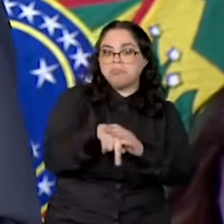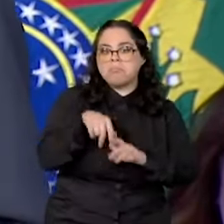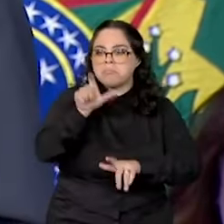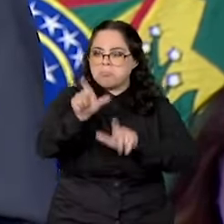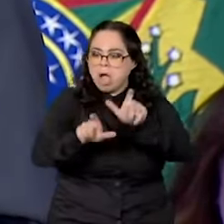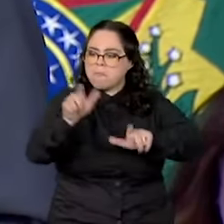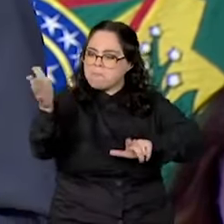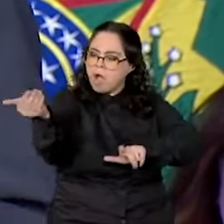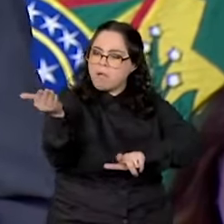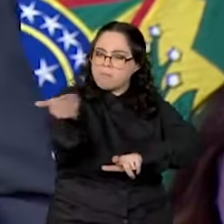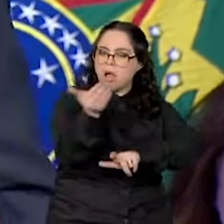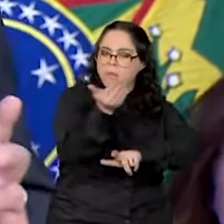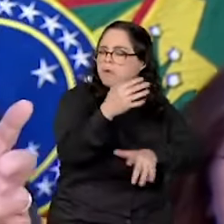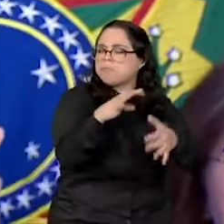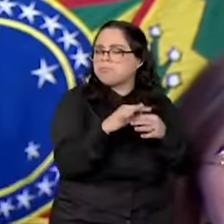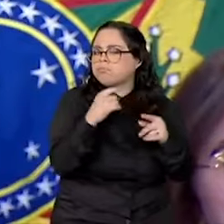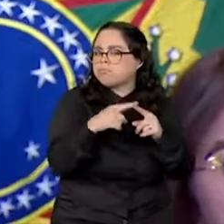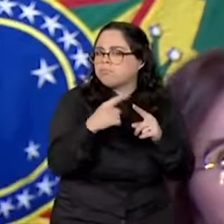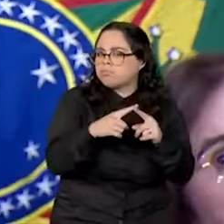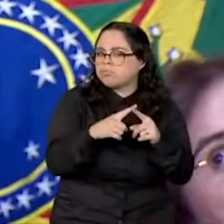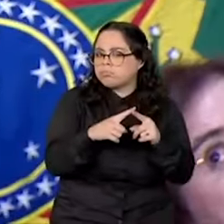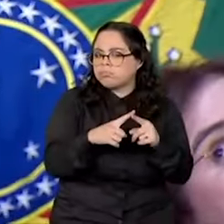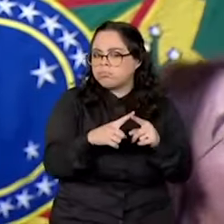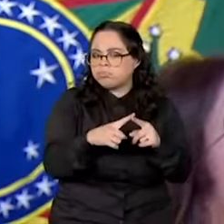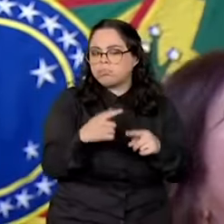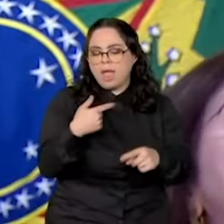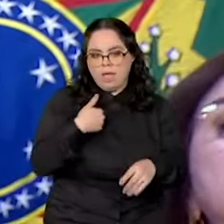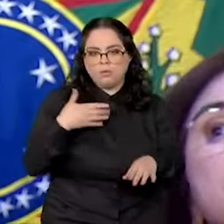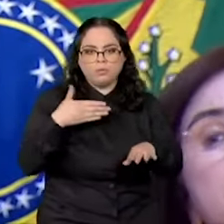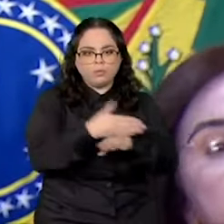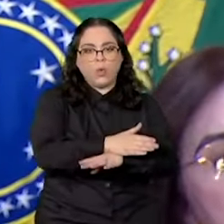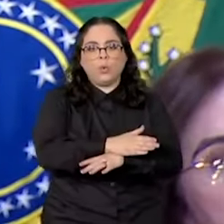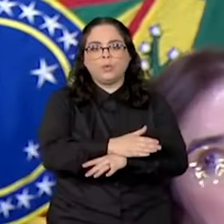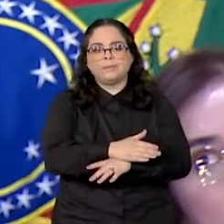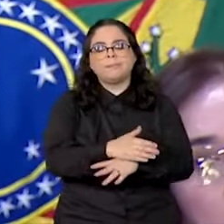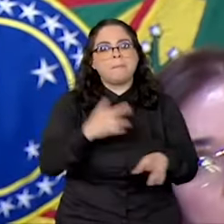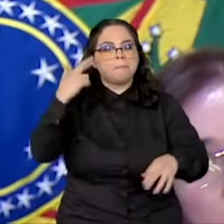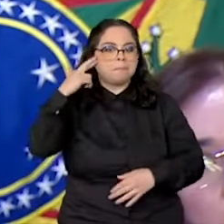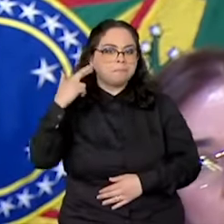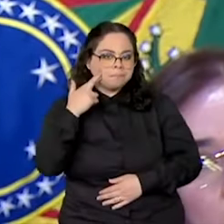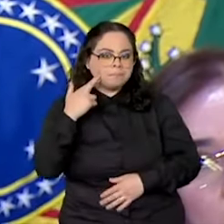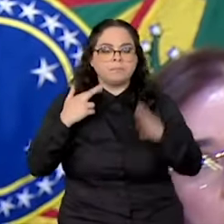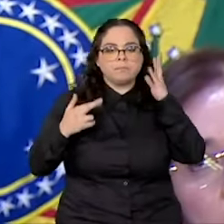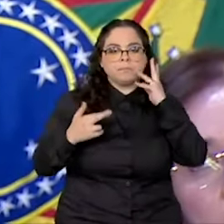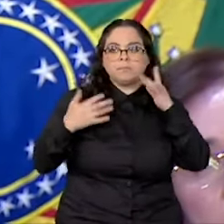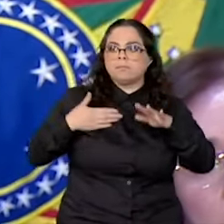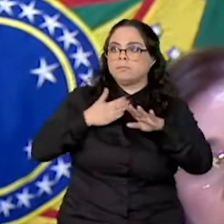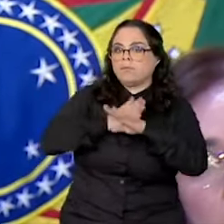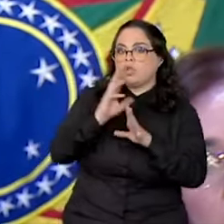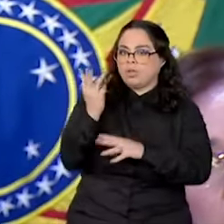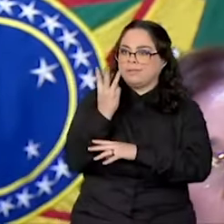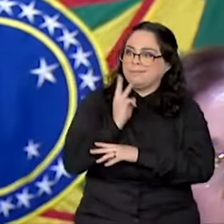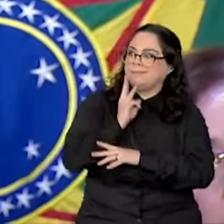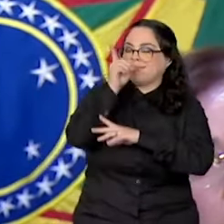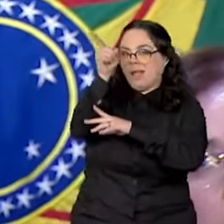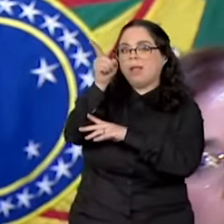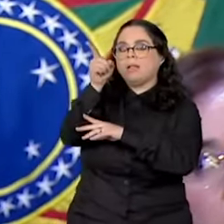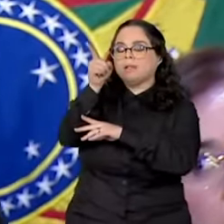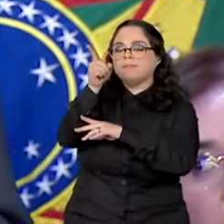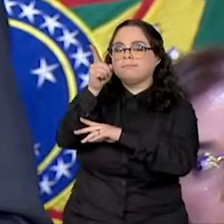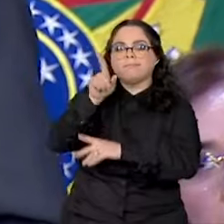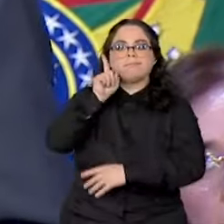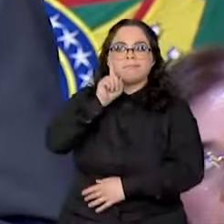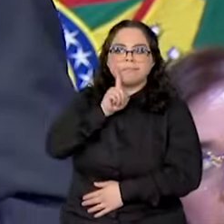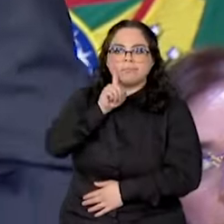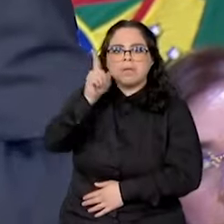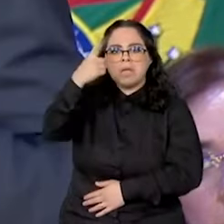quê? Porque eu fui com o Lira e com o Pacheco nos Estados Unidos fazer uma reunião empresarial. E os